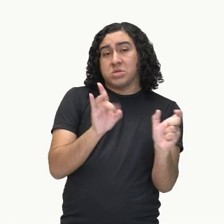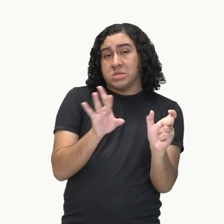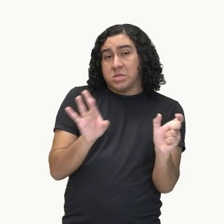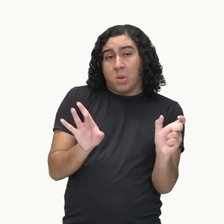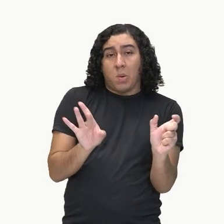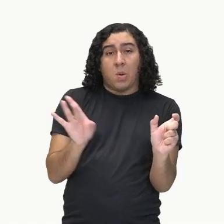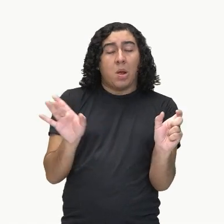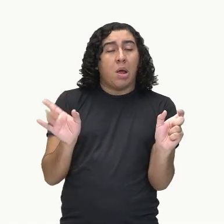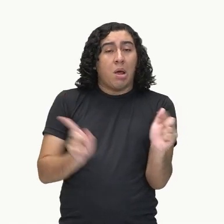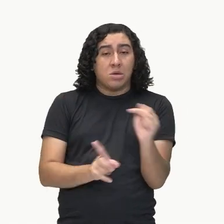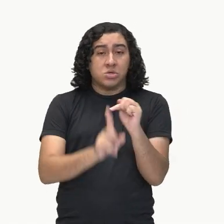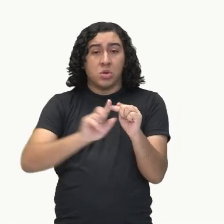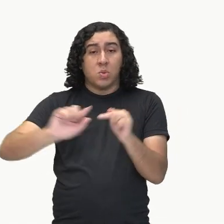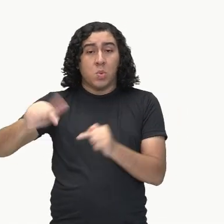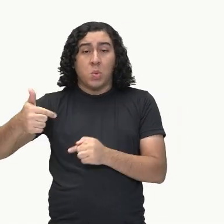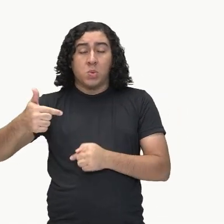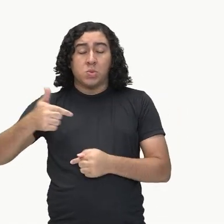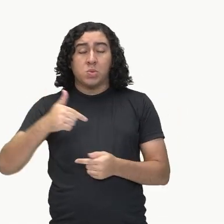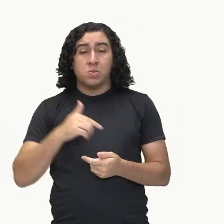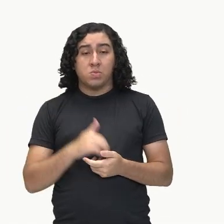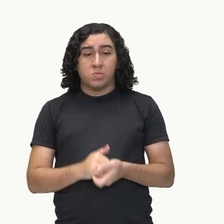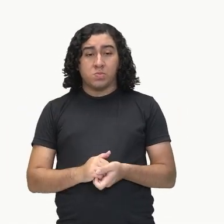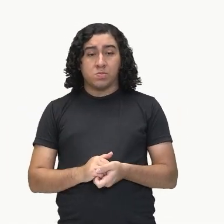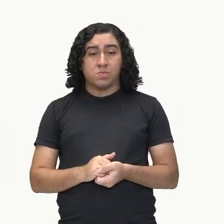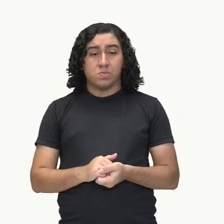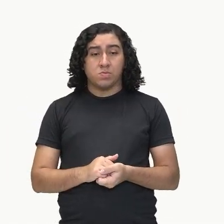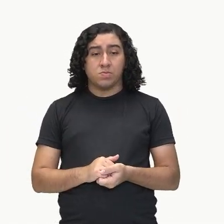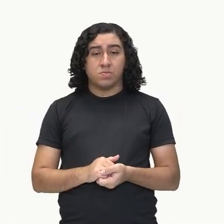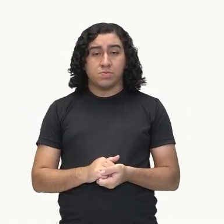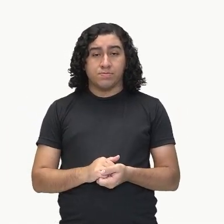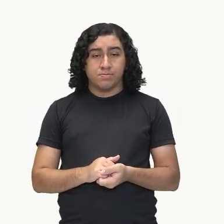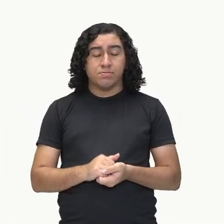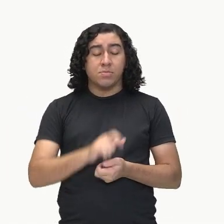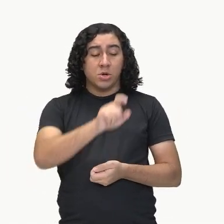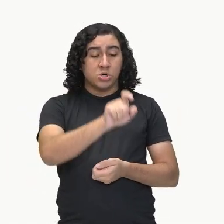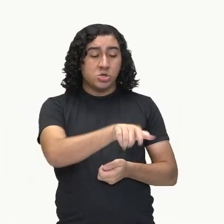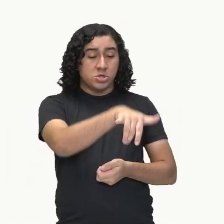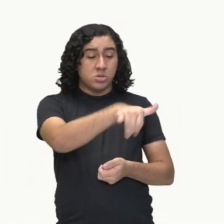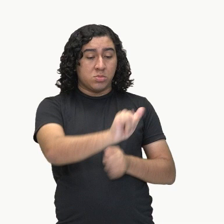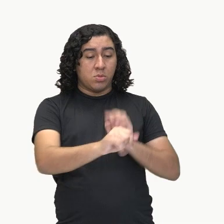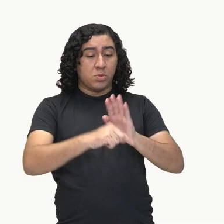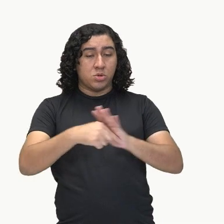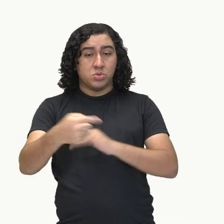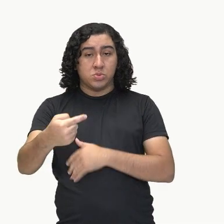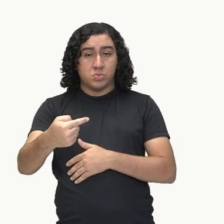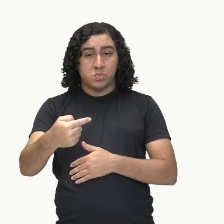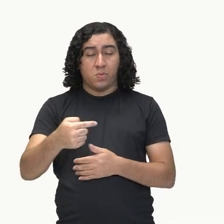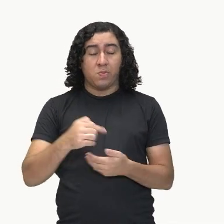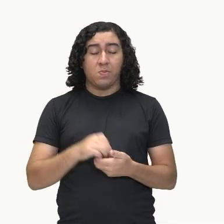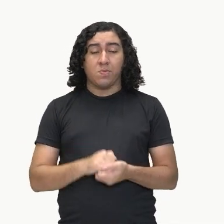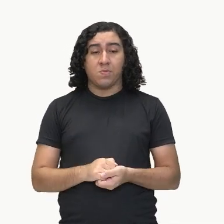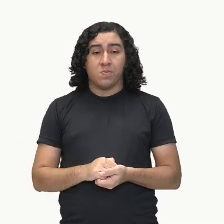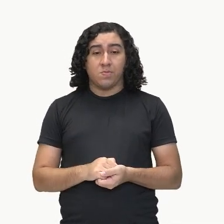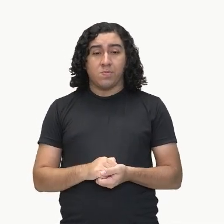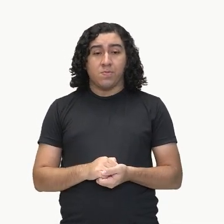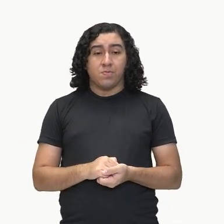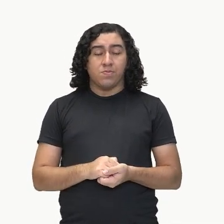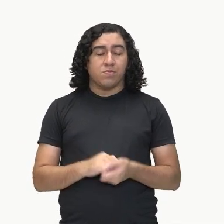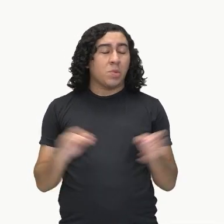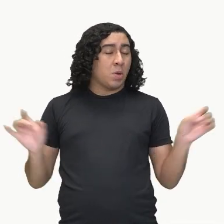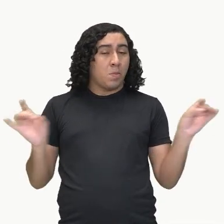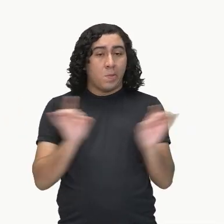adição ao segundo polinômio, que é xy menos 1.